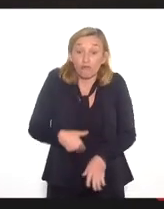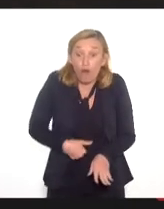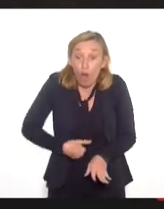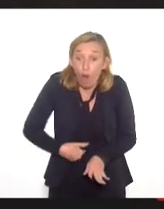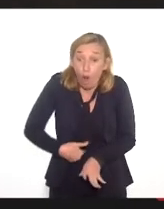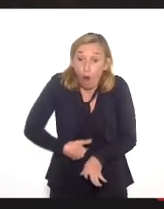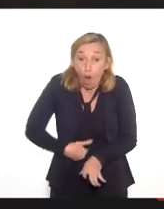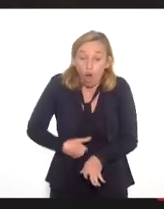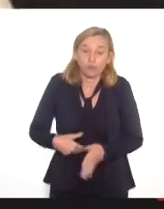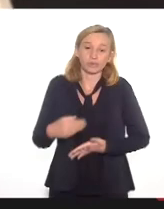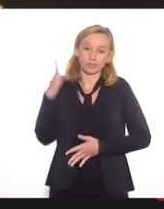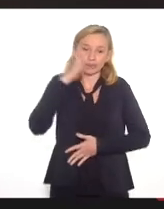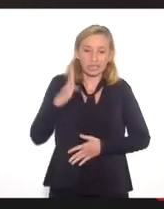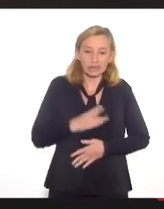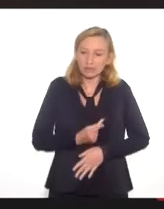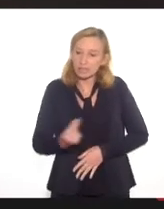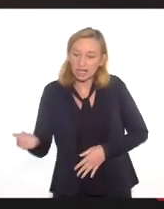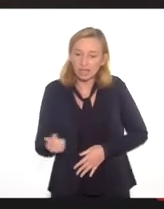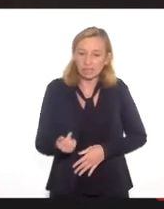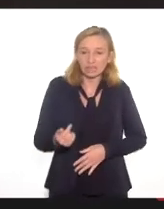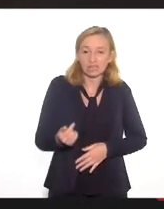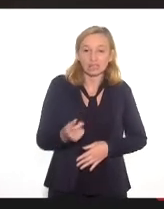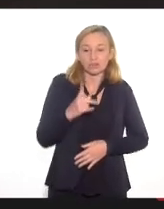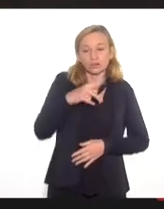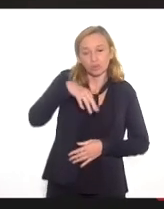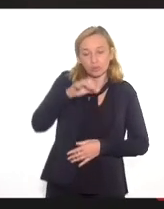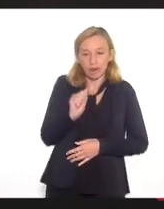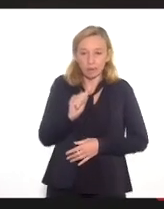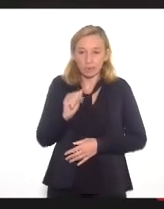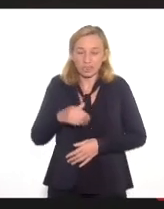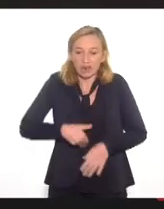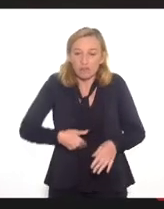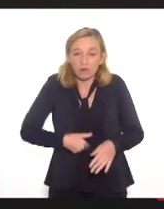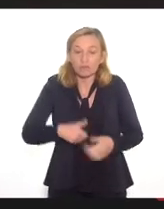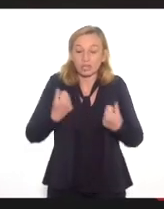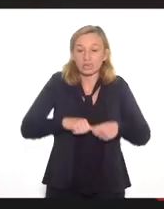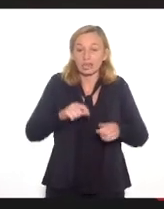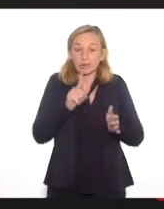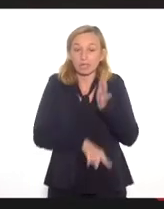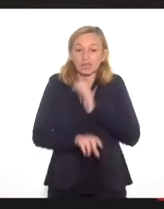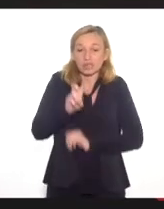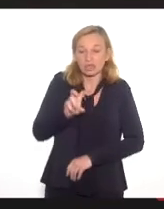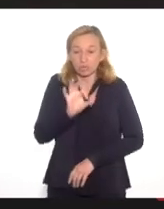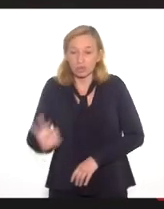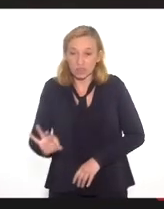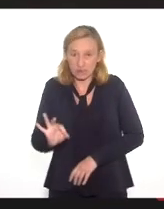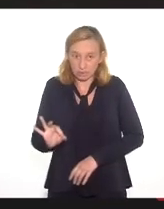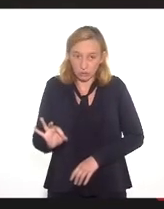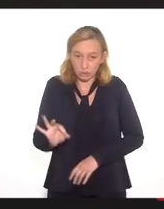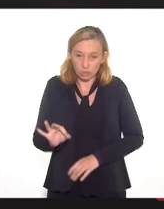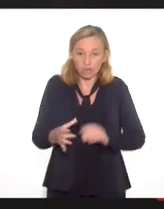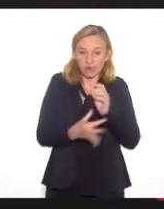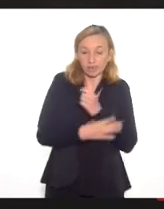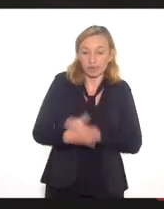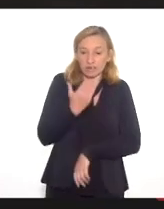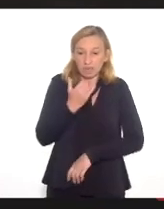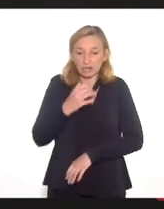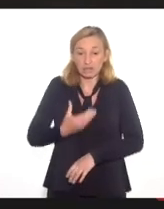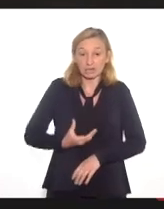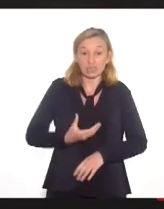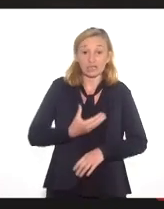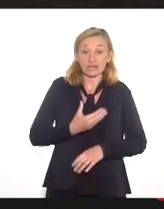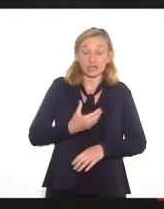para o Brasil sair do mapa da fome da ONU ele precisa ter menos de 5% da sua população em insegurança alimentar grave ou seja